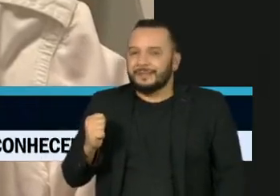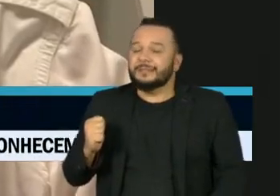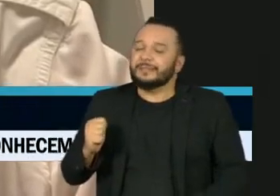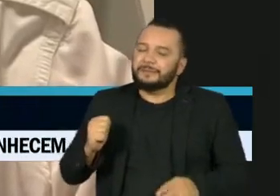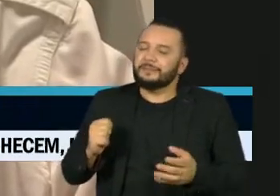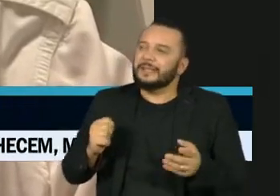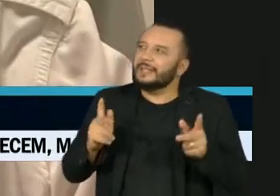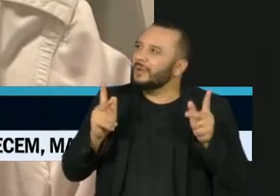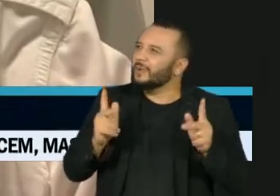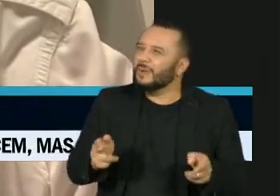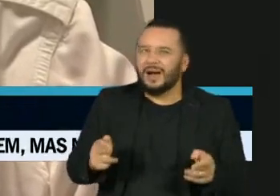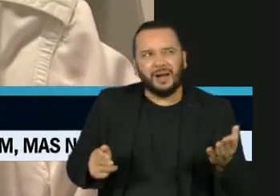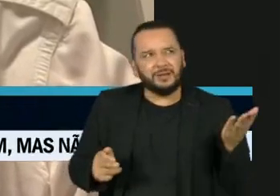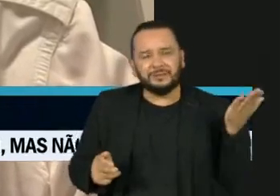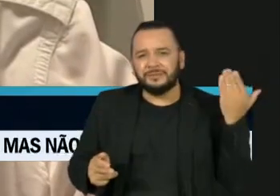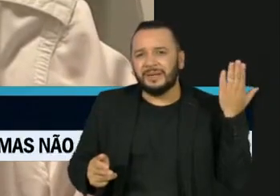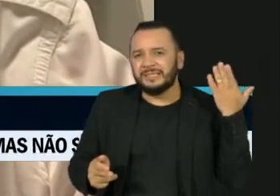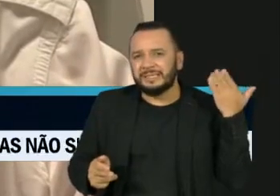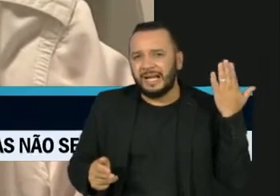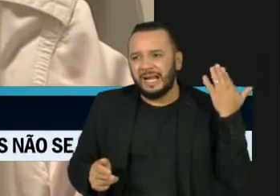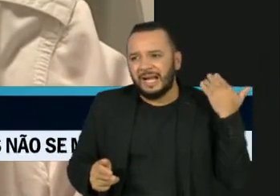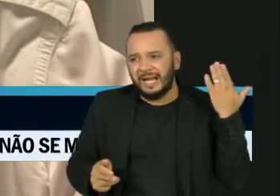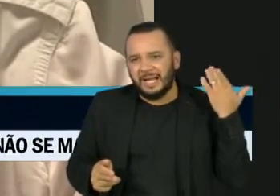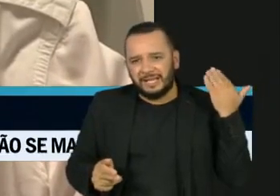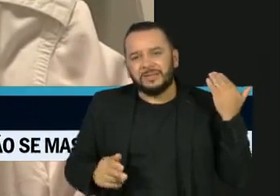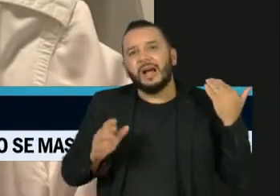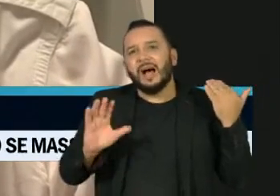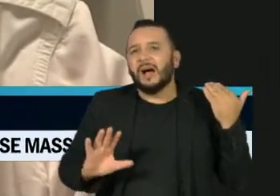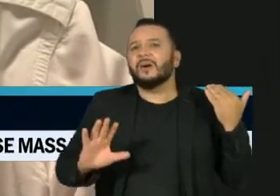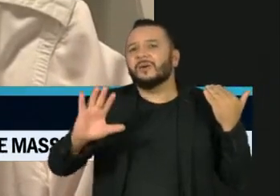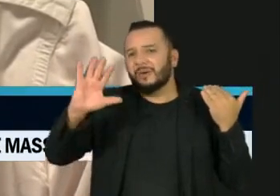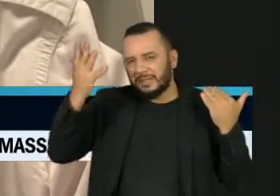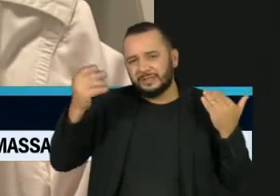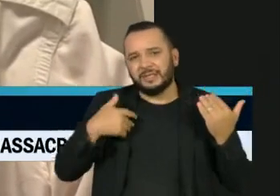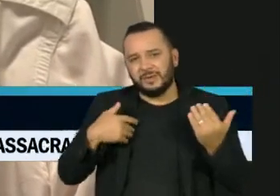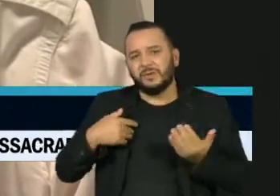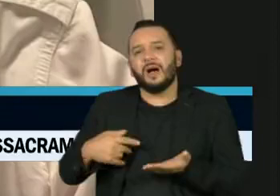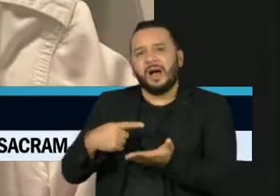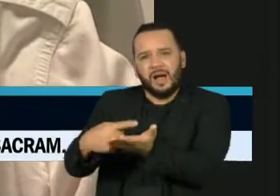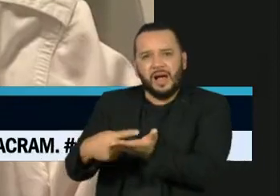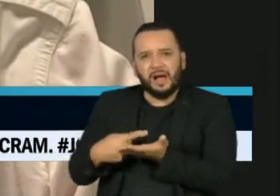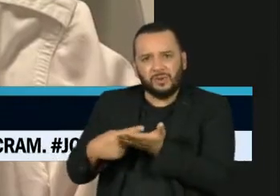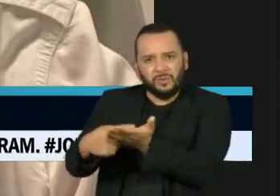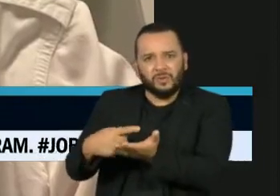coisa parecida com o que foi, com o que foram os acordos de Yalta em